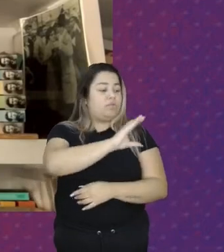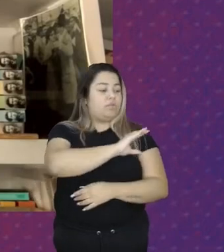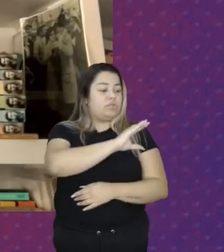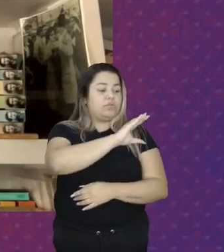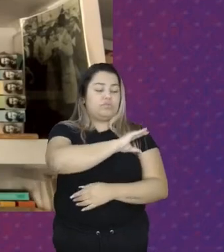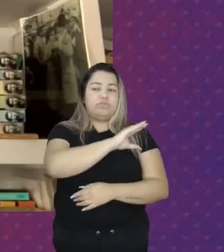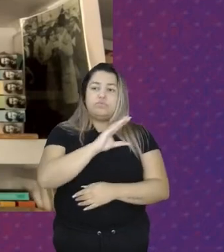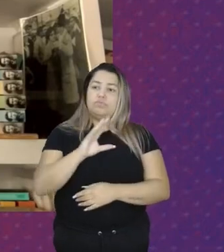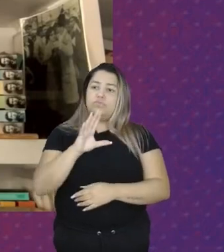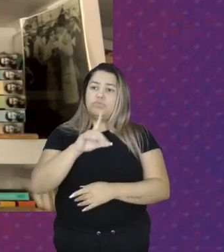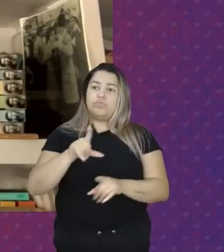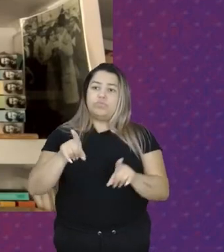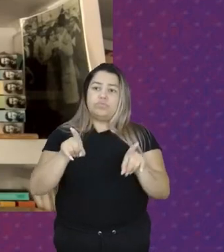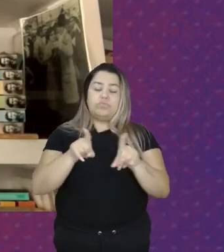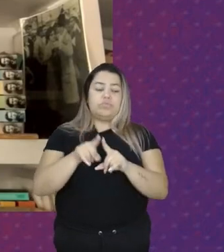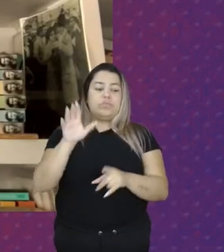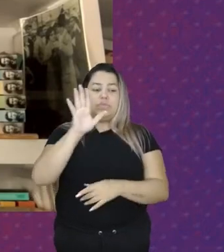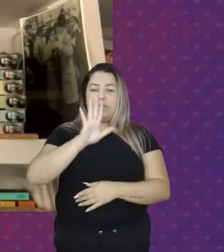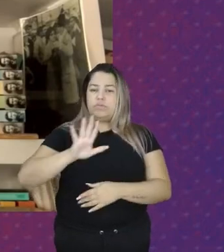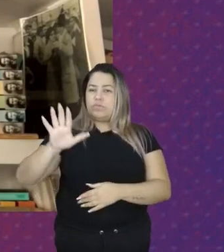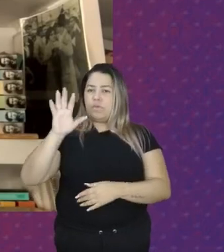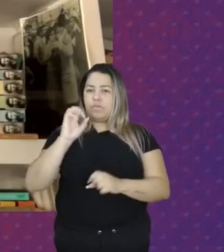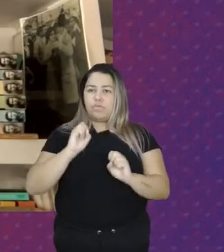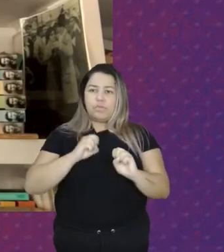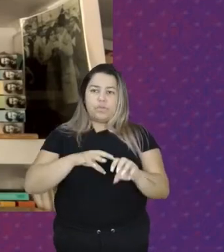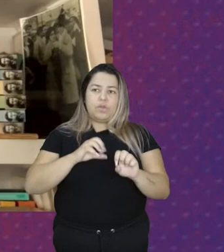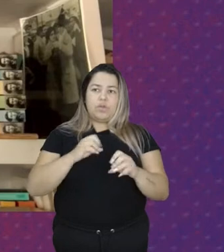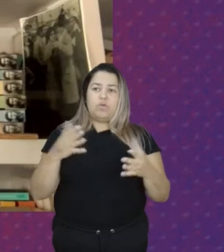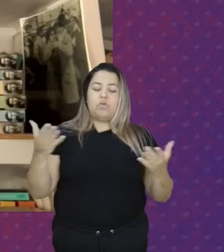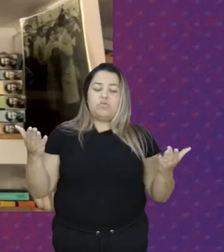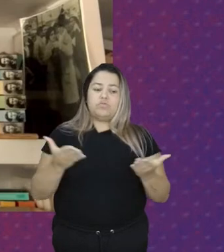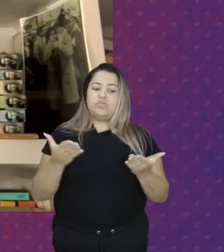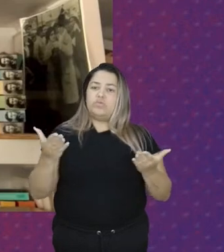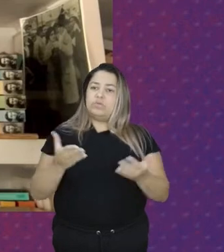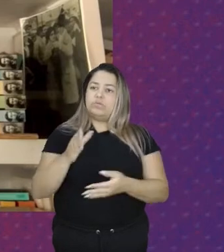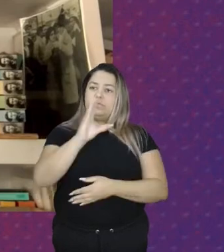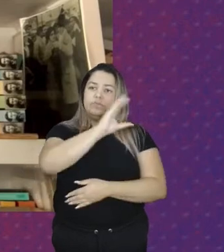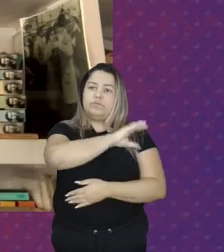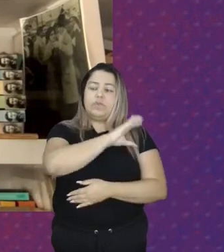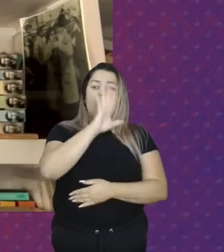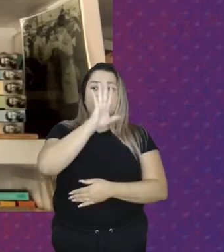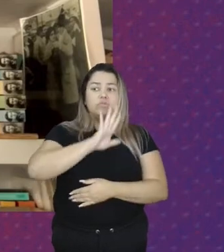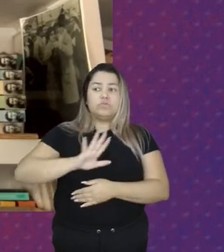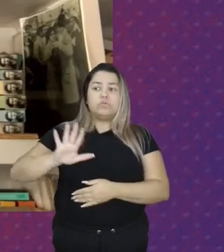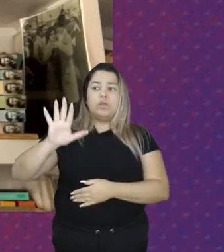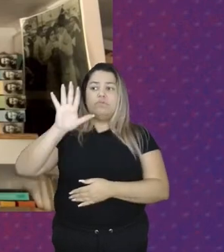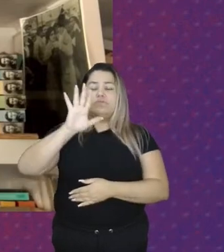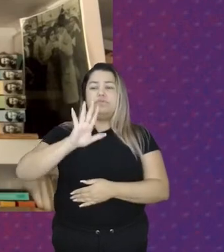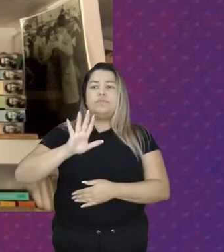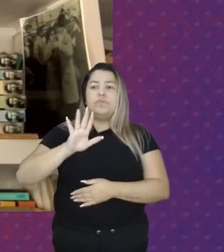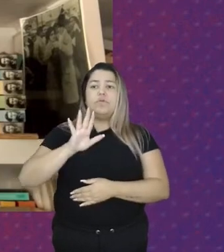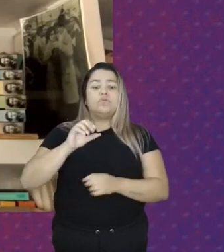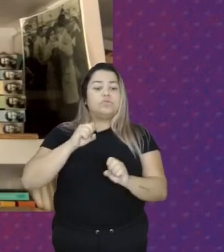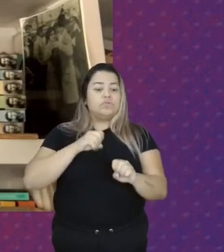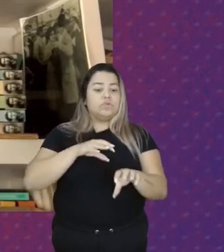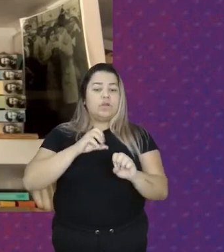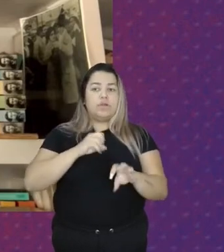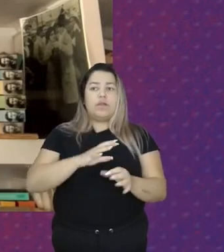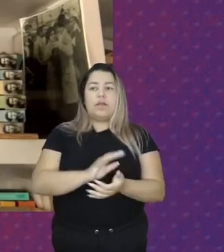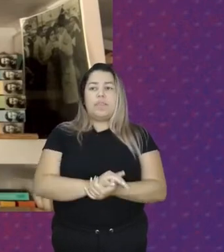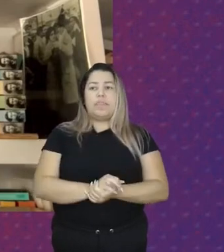coordenadora do Setorial Nacional de Educação e hoje eu sou da Coordenação Nacional do Setorial de Educação.